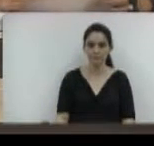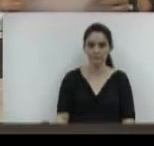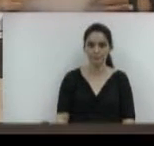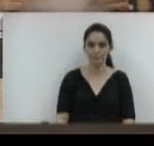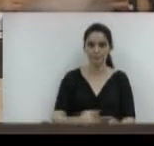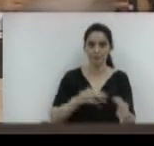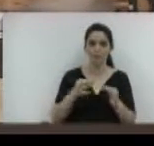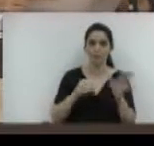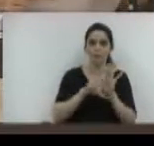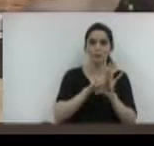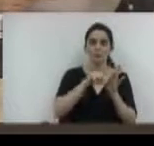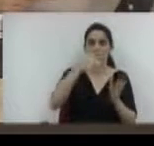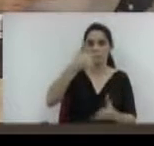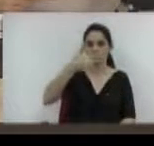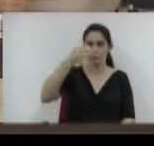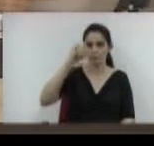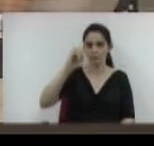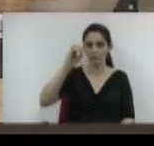Projeto de lei